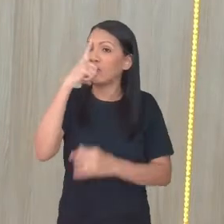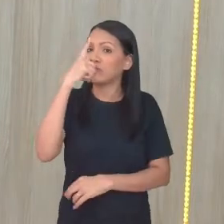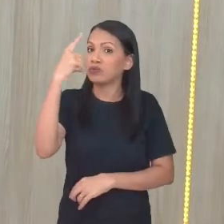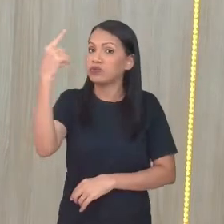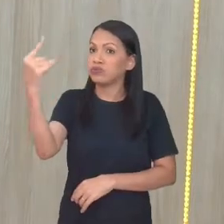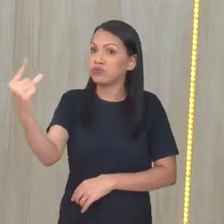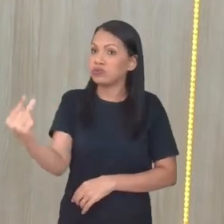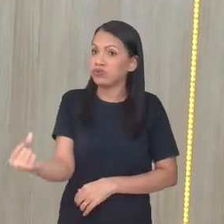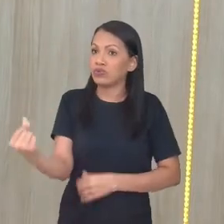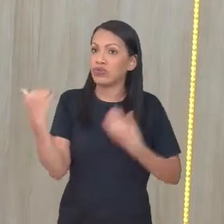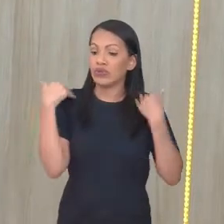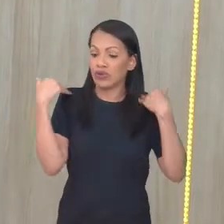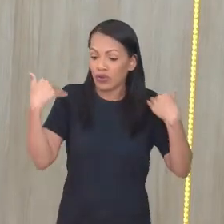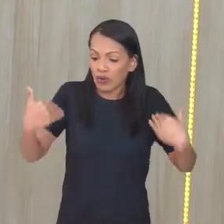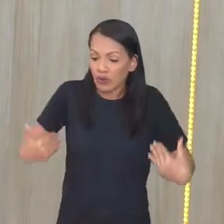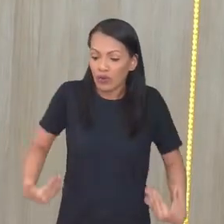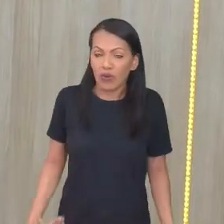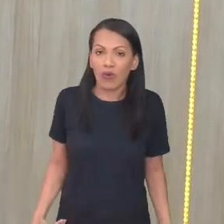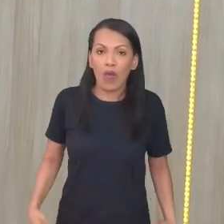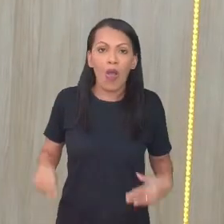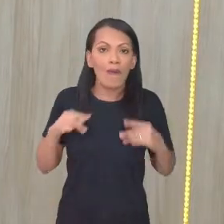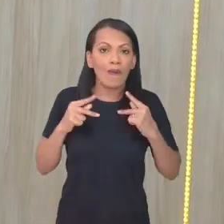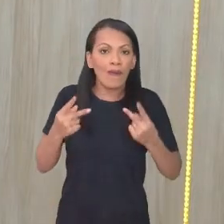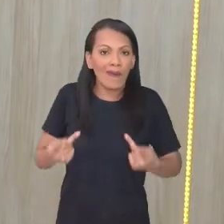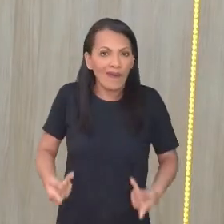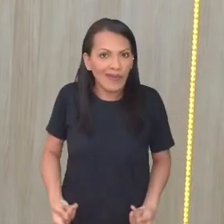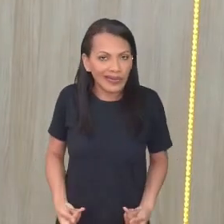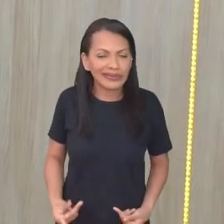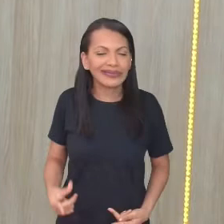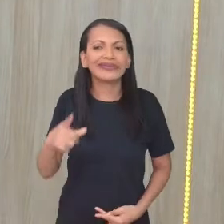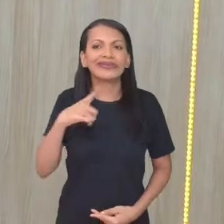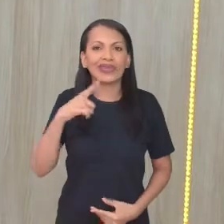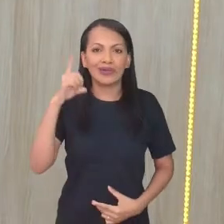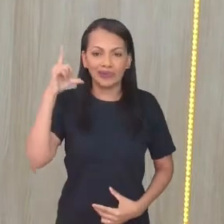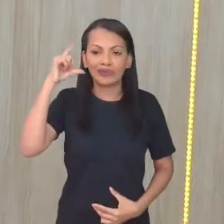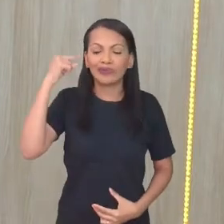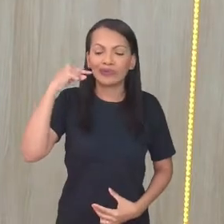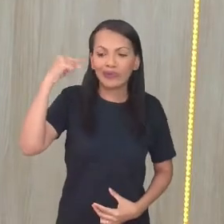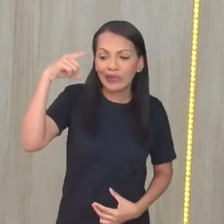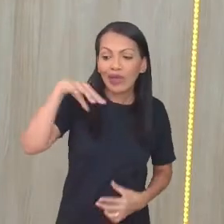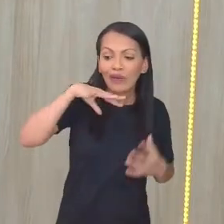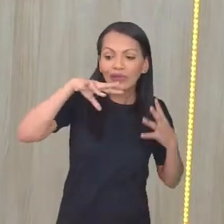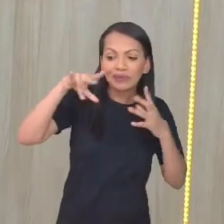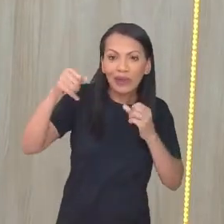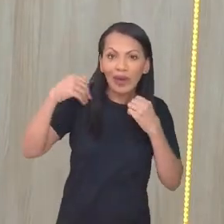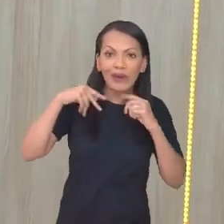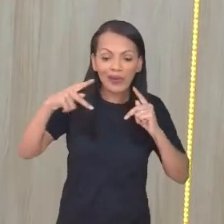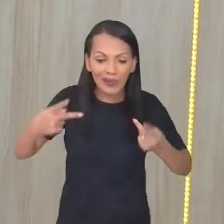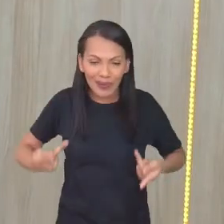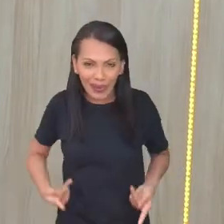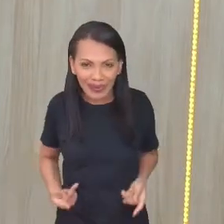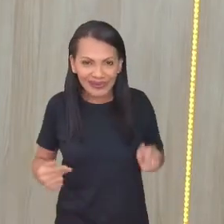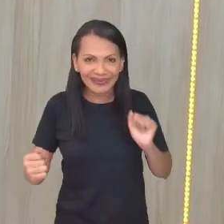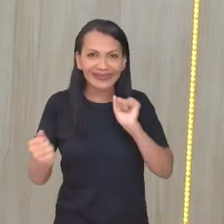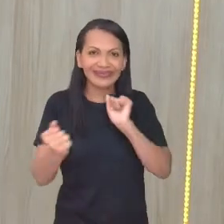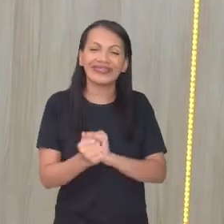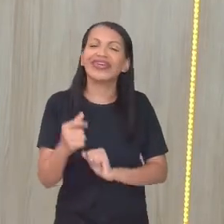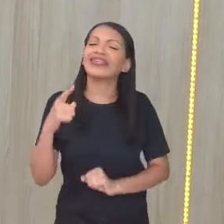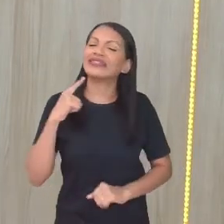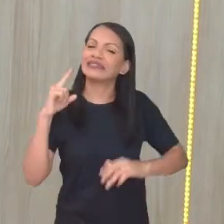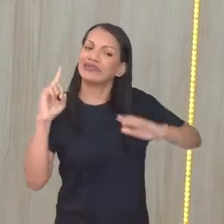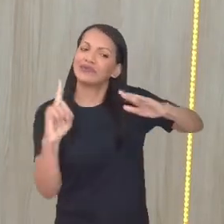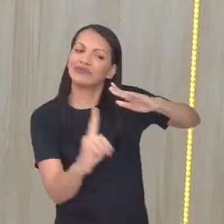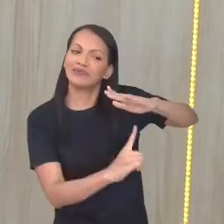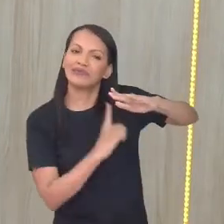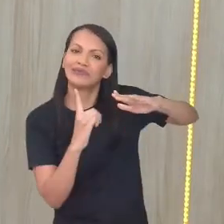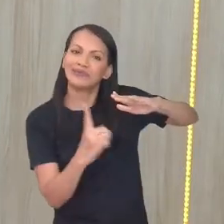corpo humano, né? Então a gente tinha aí essas divindades, né, egípcias, né, que elas tinham